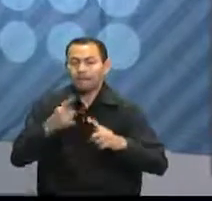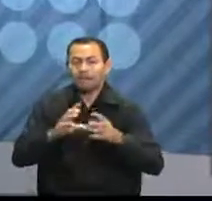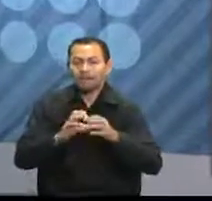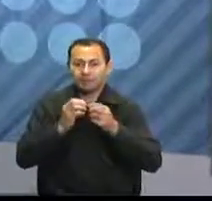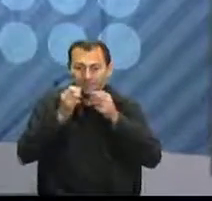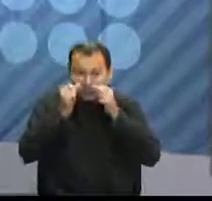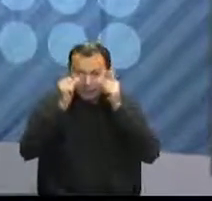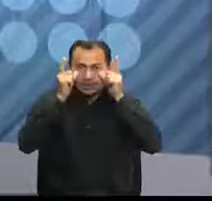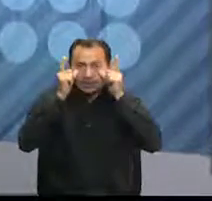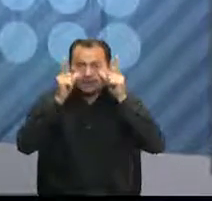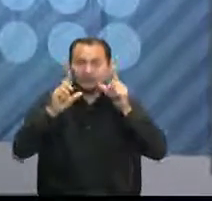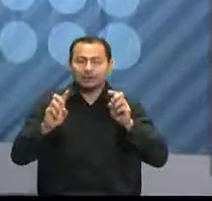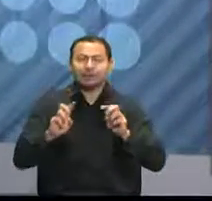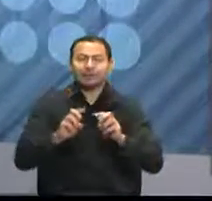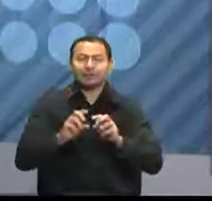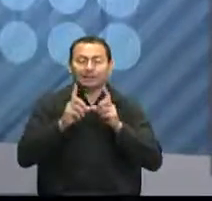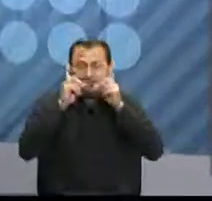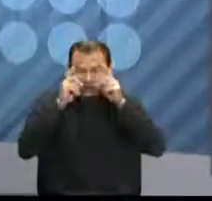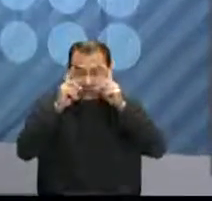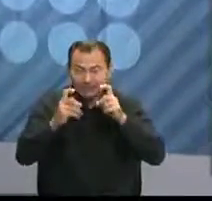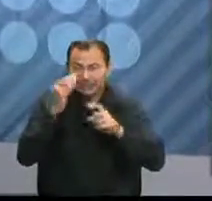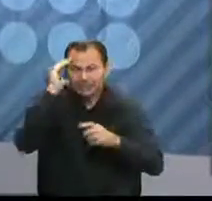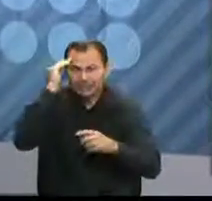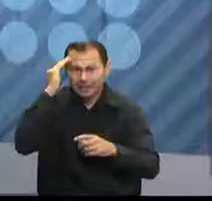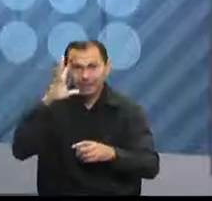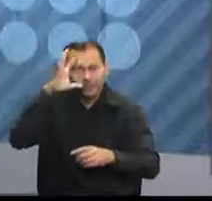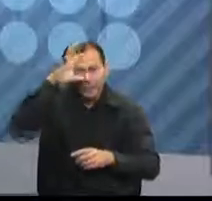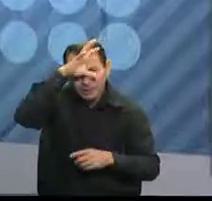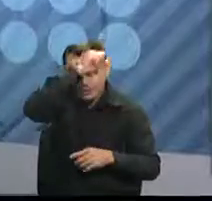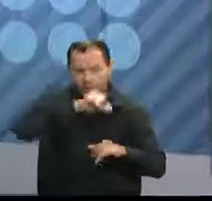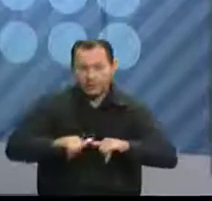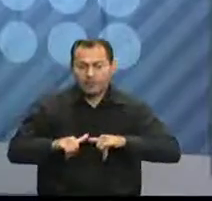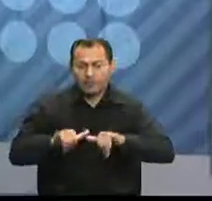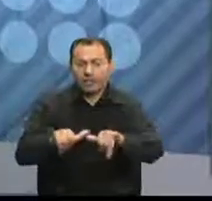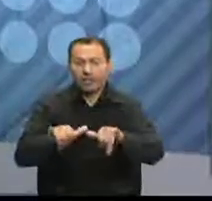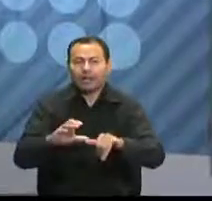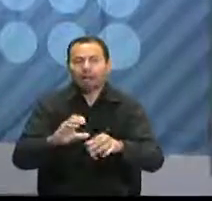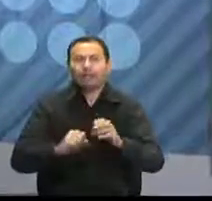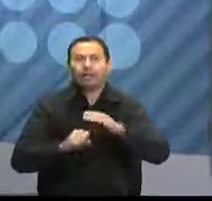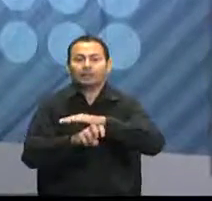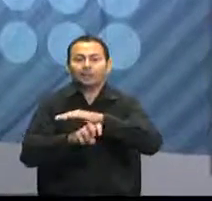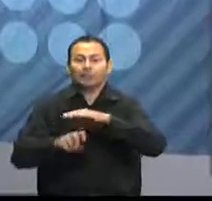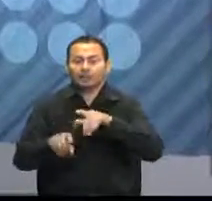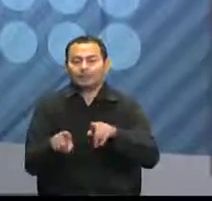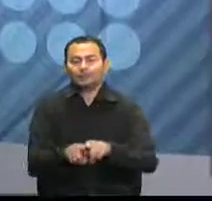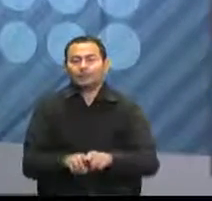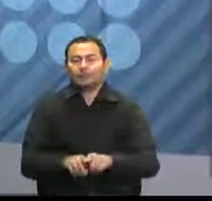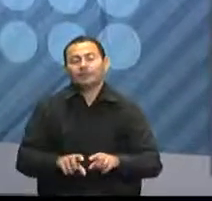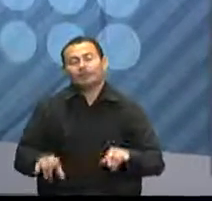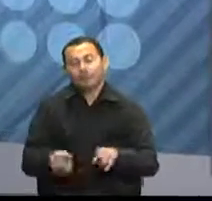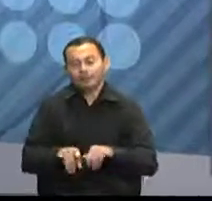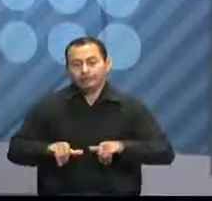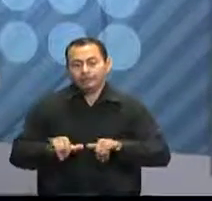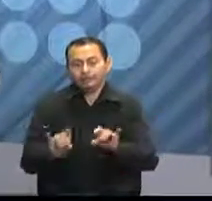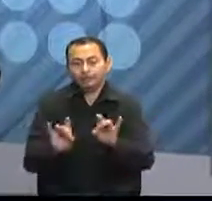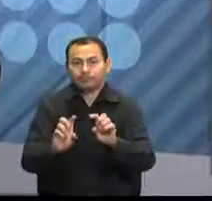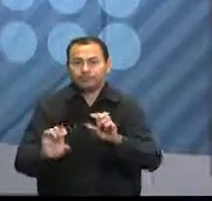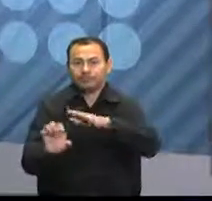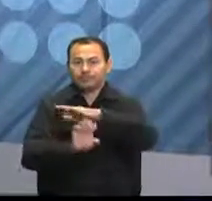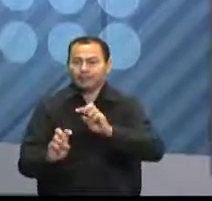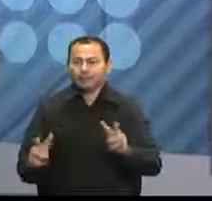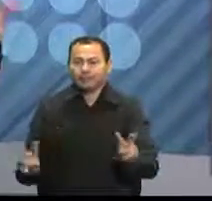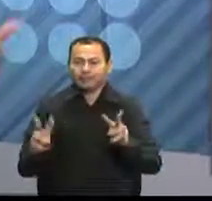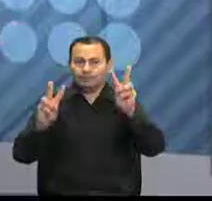desperta muito interesse que a entender e compreender o mercado de ações o mercado de valores mobiliários então você vai entender